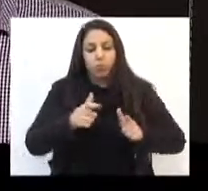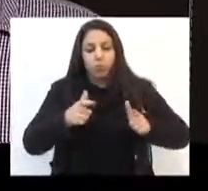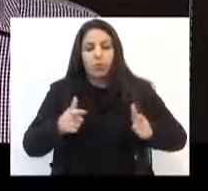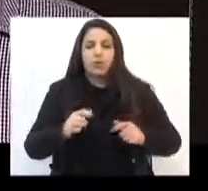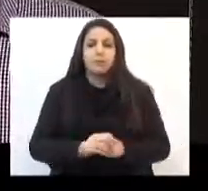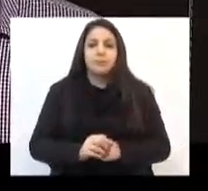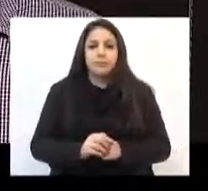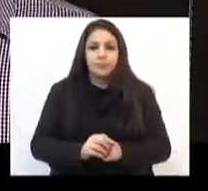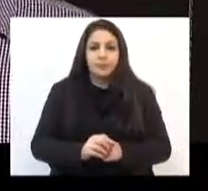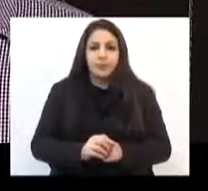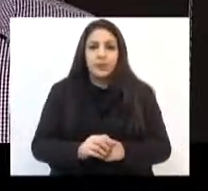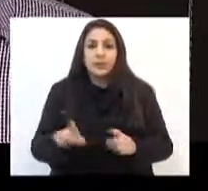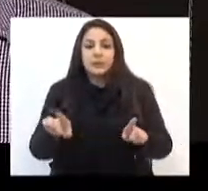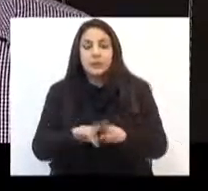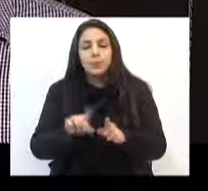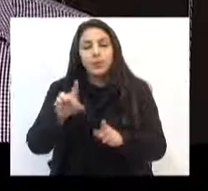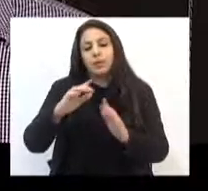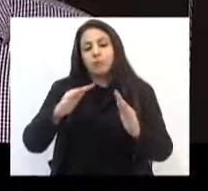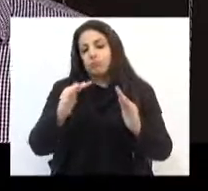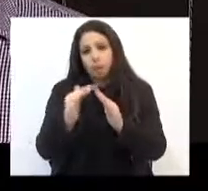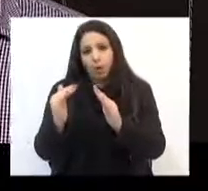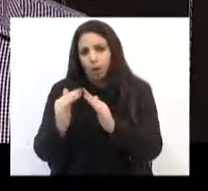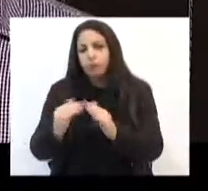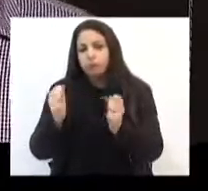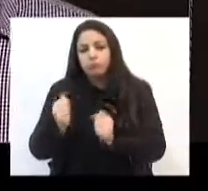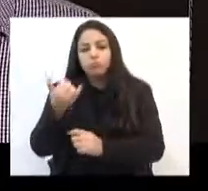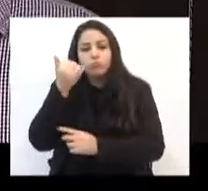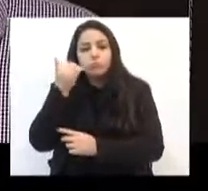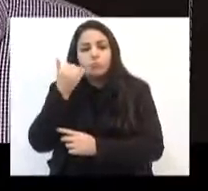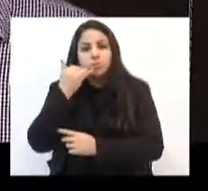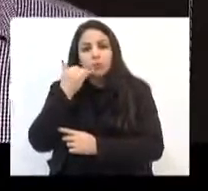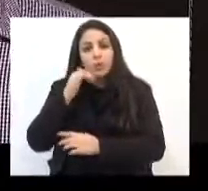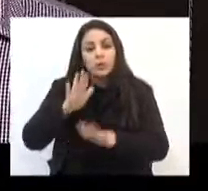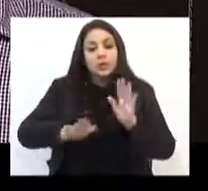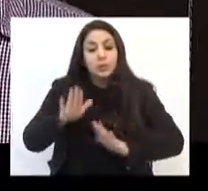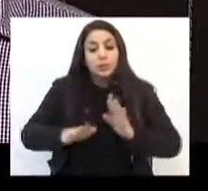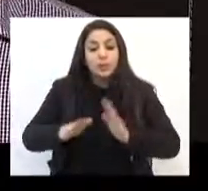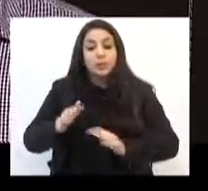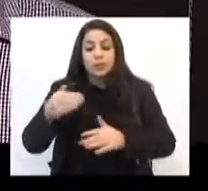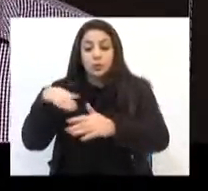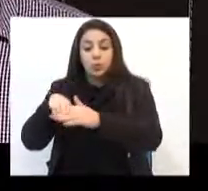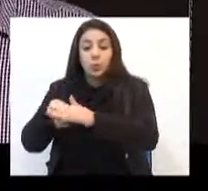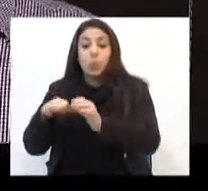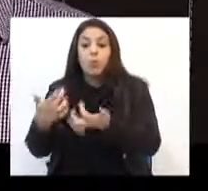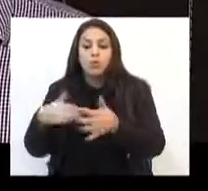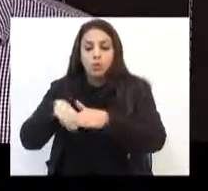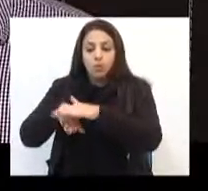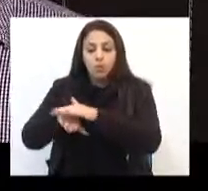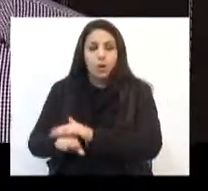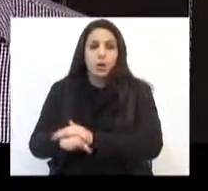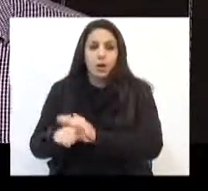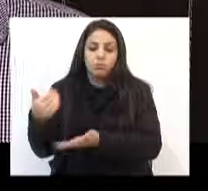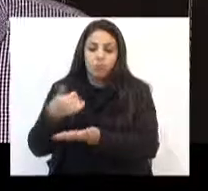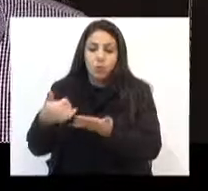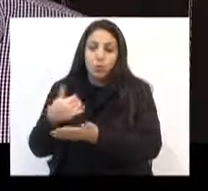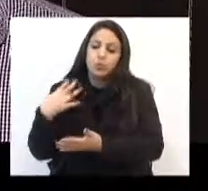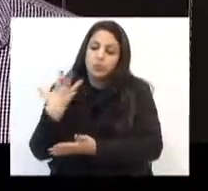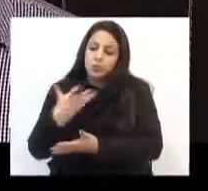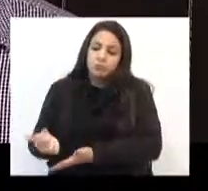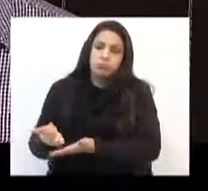em residências e restaurantes é feito gratuitamente. Esse material a gente faz a coleta da seguinte forma: em